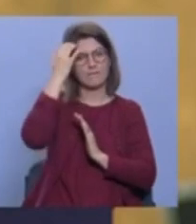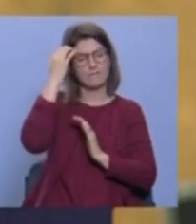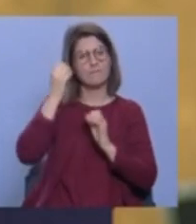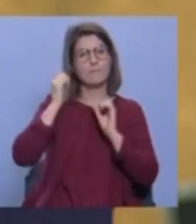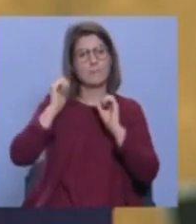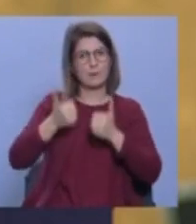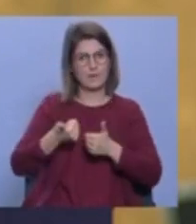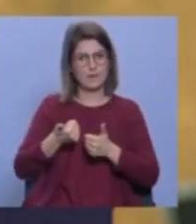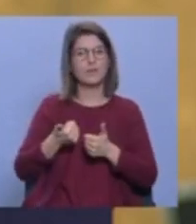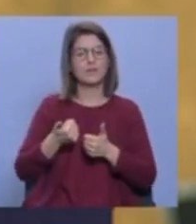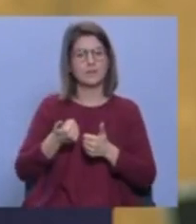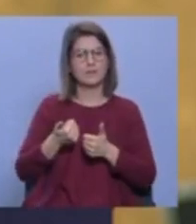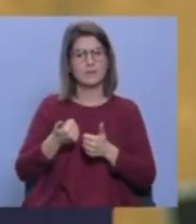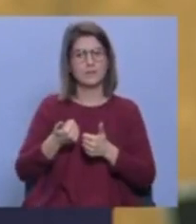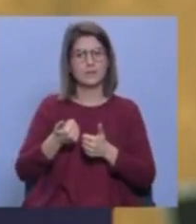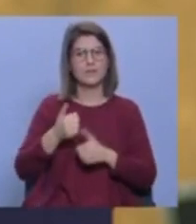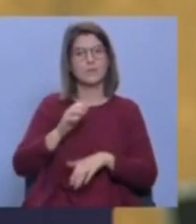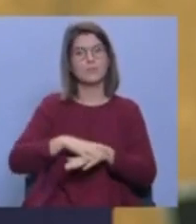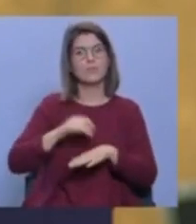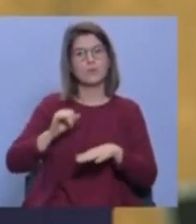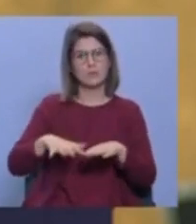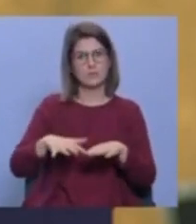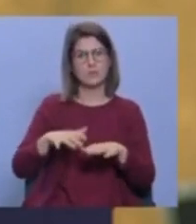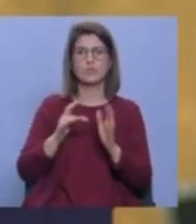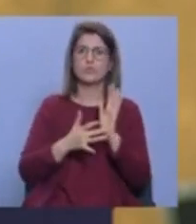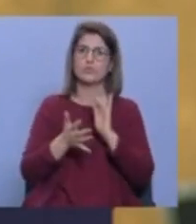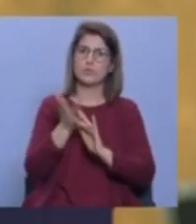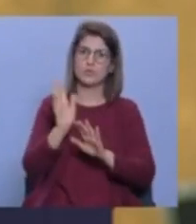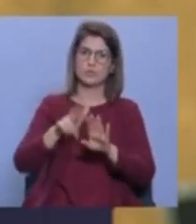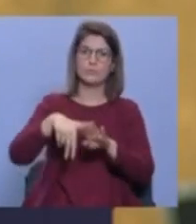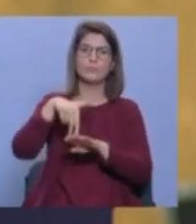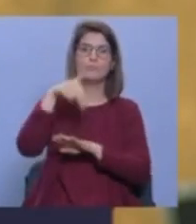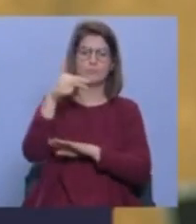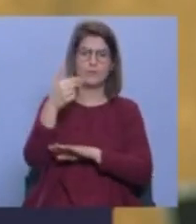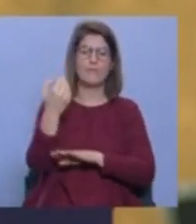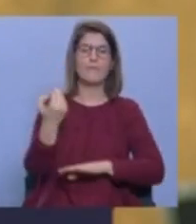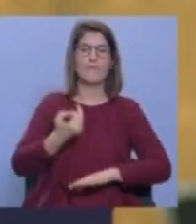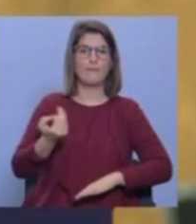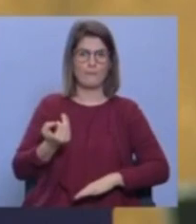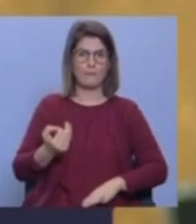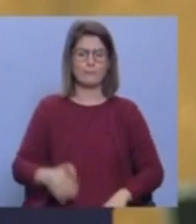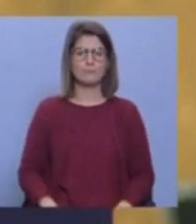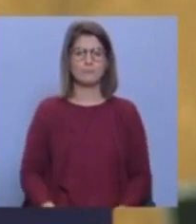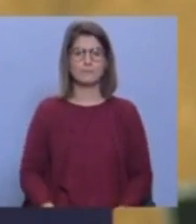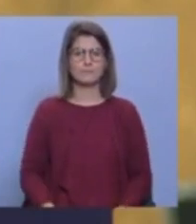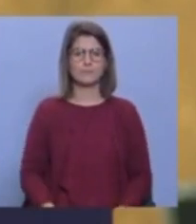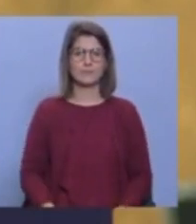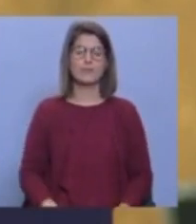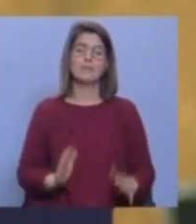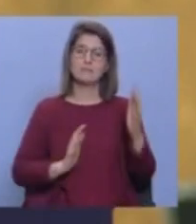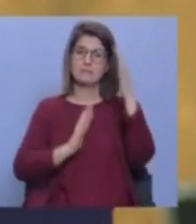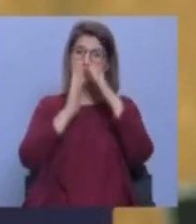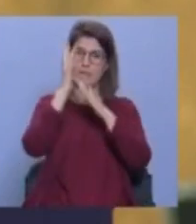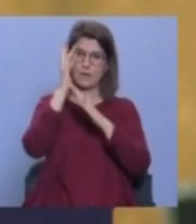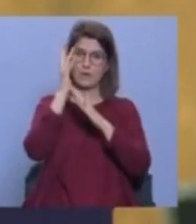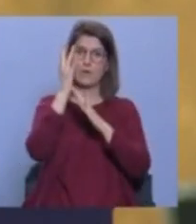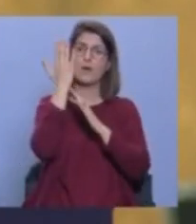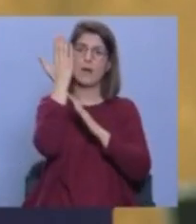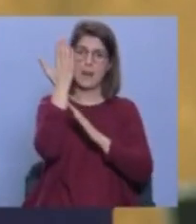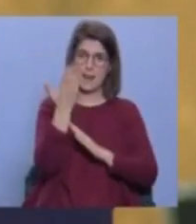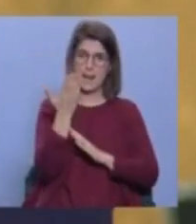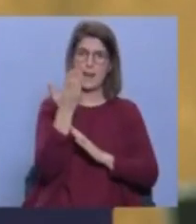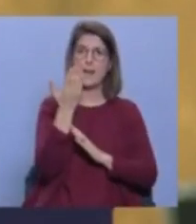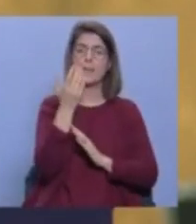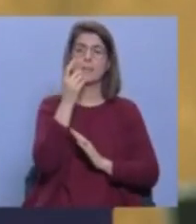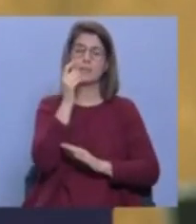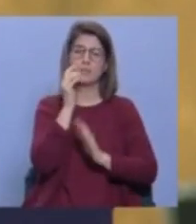consciência pela ressurreição de Jesus Cristo, que subiu ao céu e estava à direita de